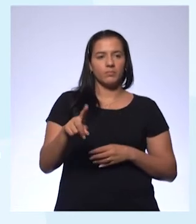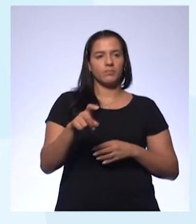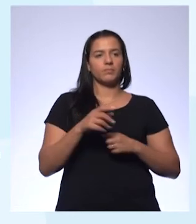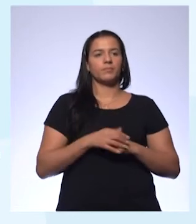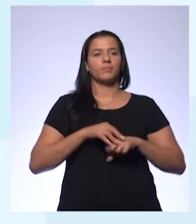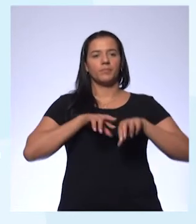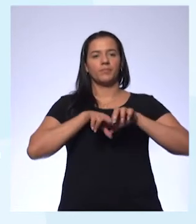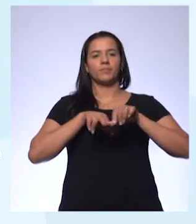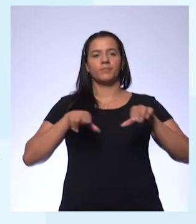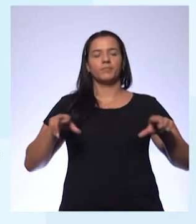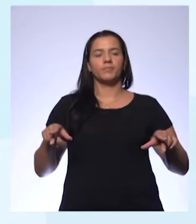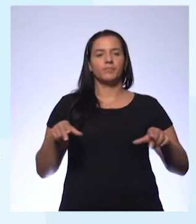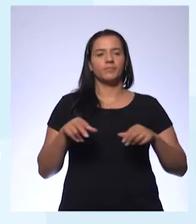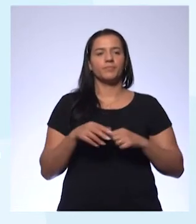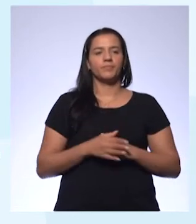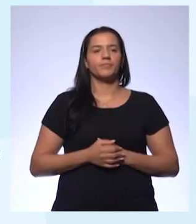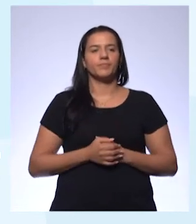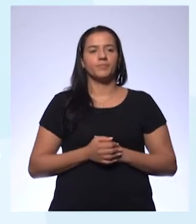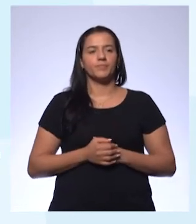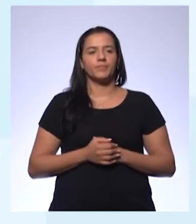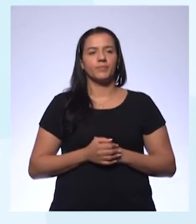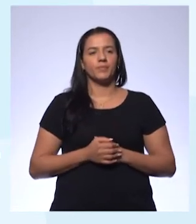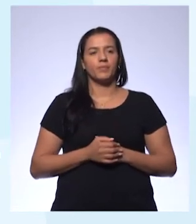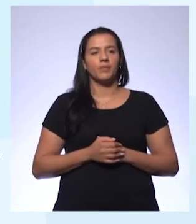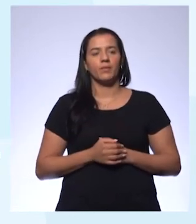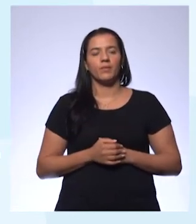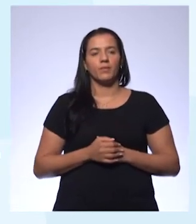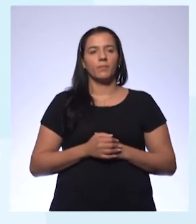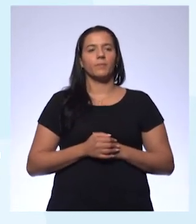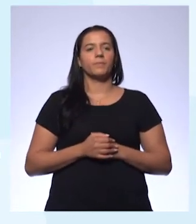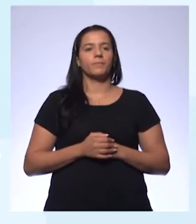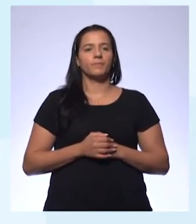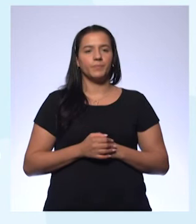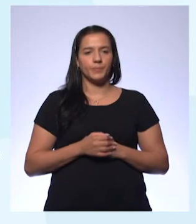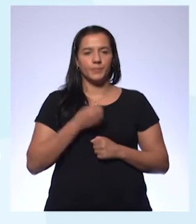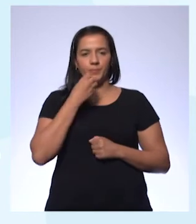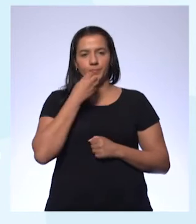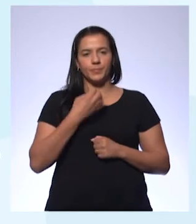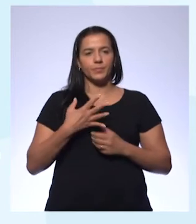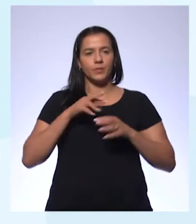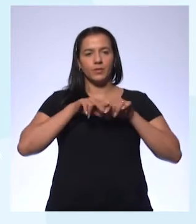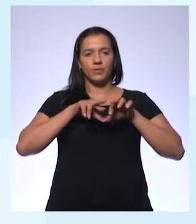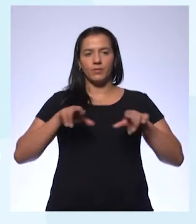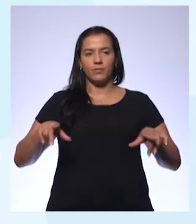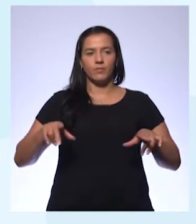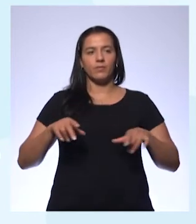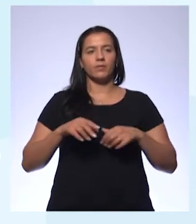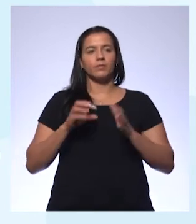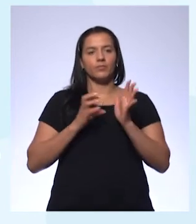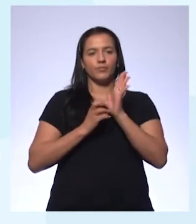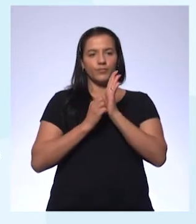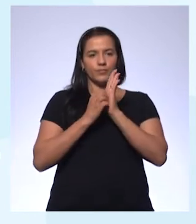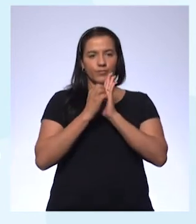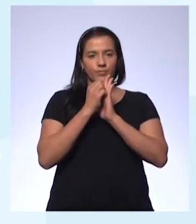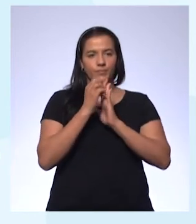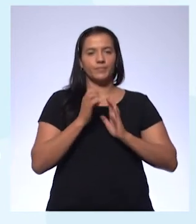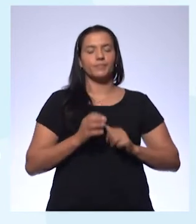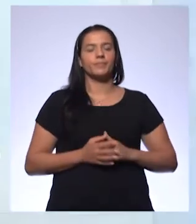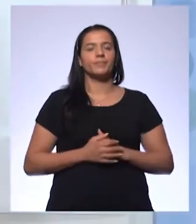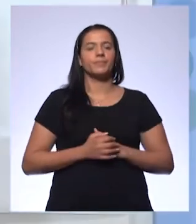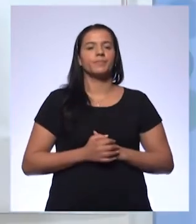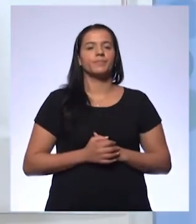um plasmodium, que seria o que causa a malária, tá bom? Muito bem.